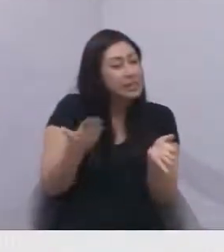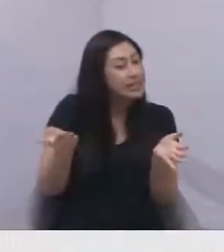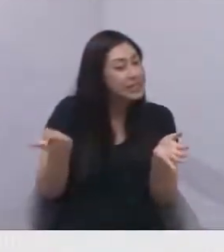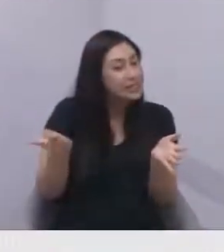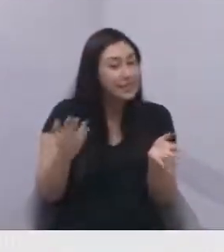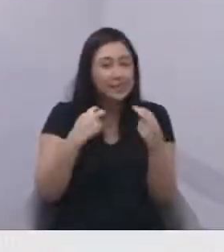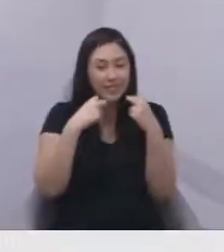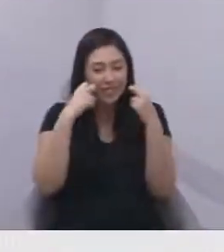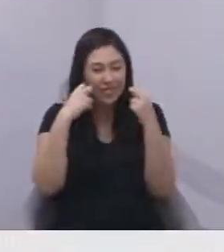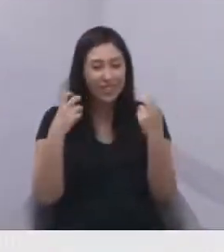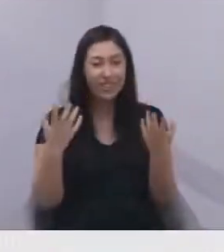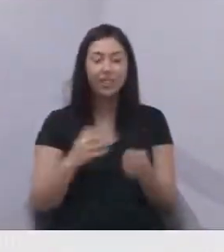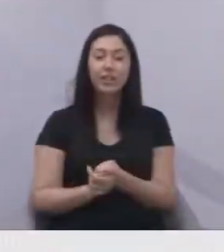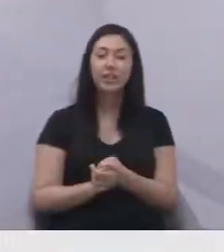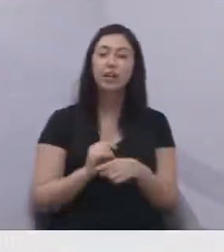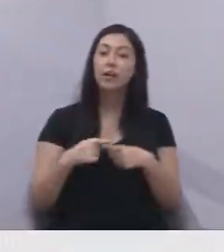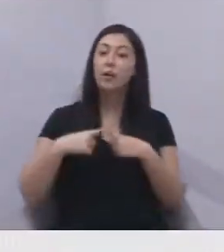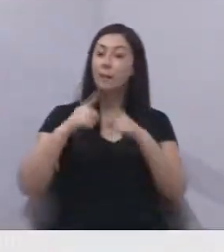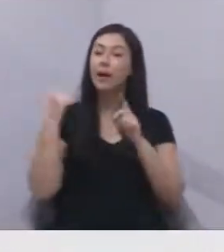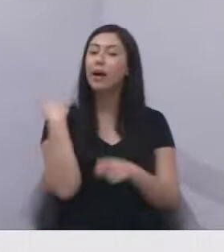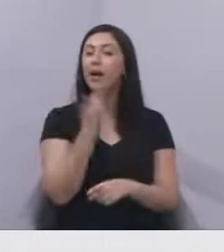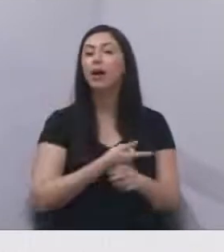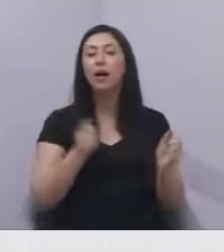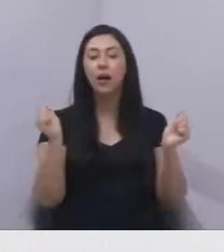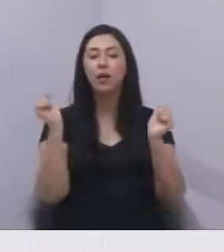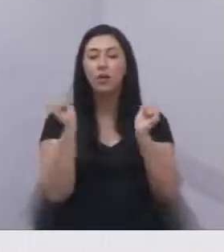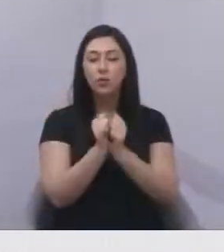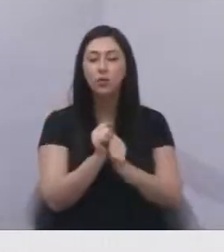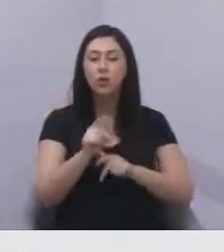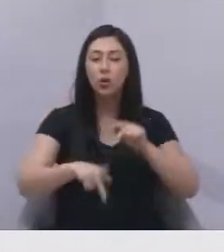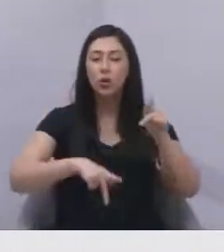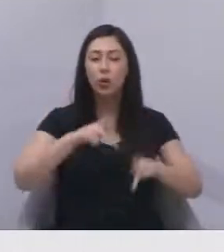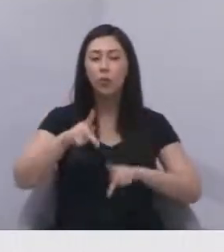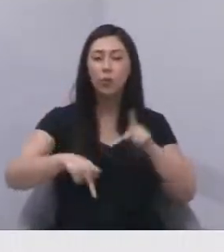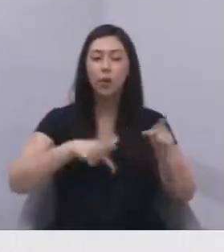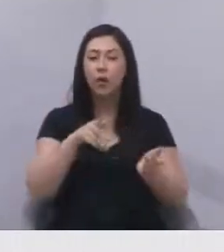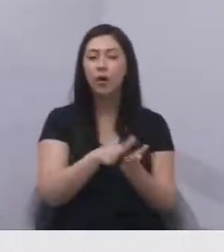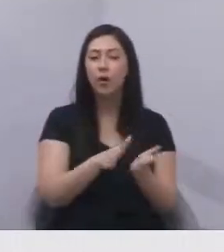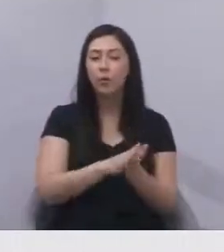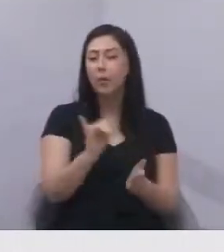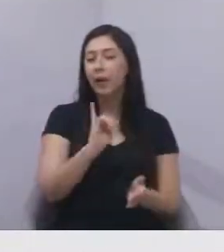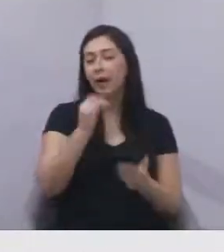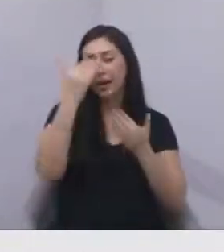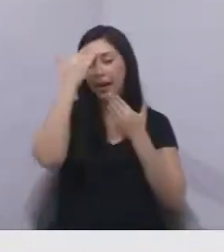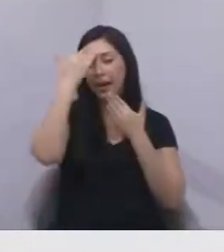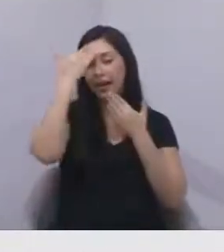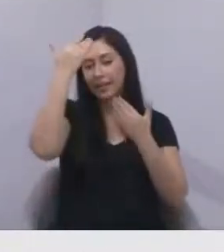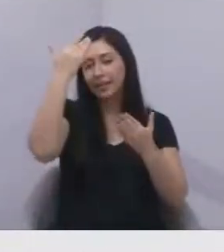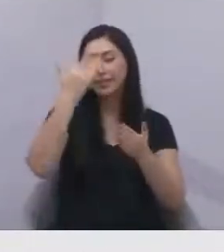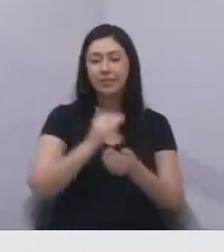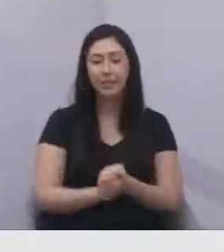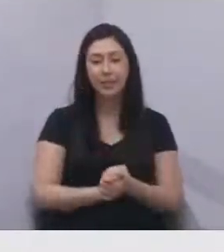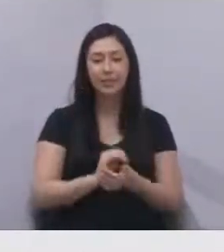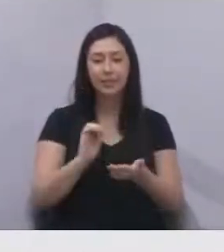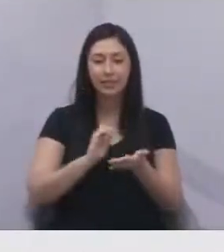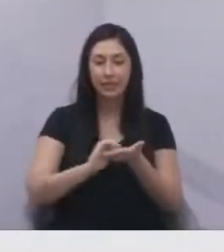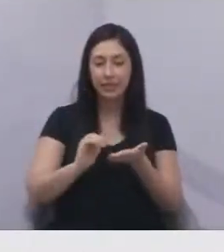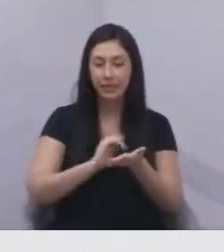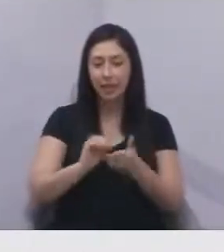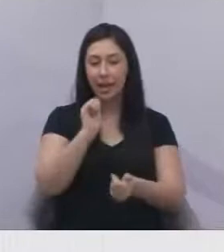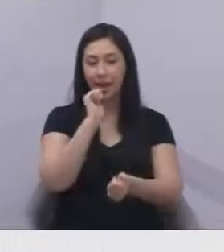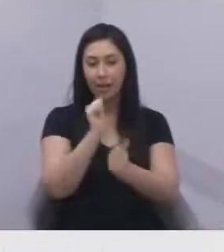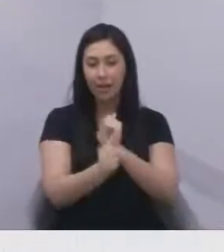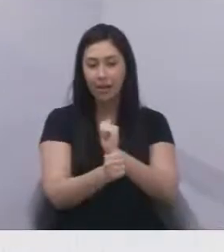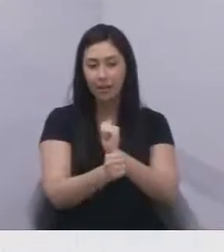isso que eu não estou correndo. Mas estamos junto aí com a população do estado de Jacareí. E agradecer muito assim a Secretaria de